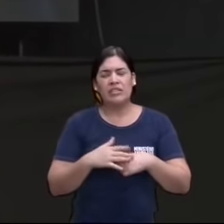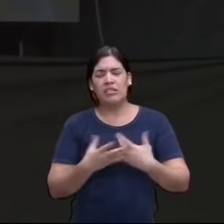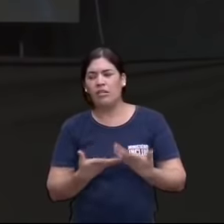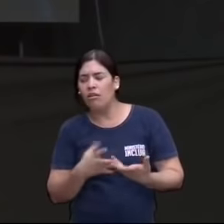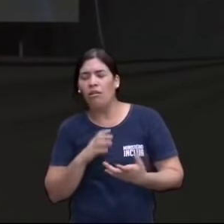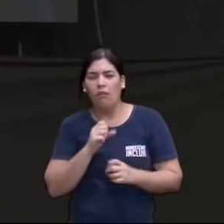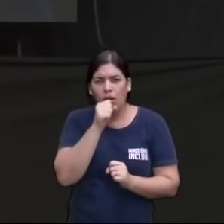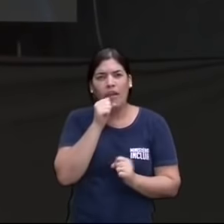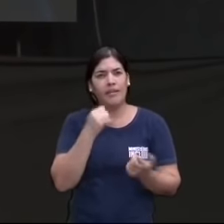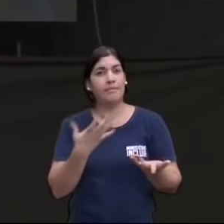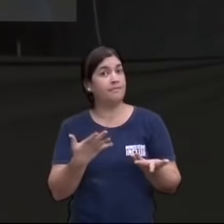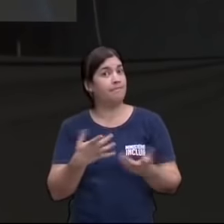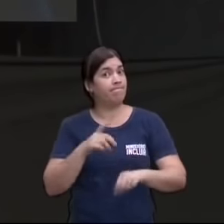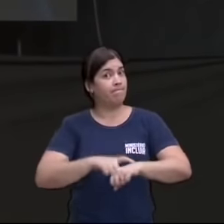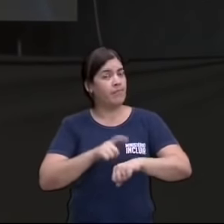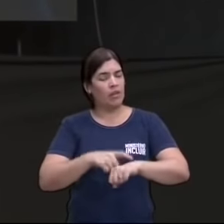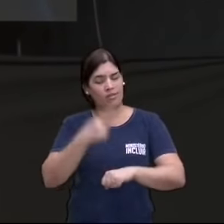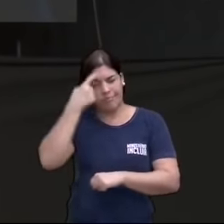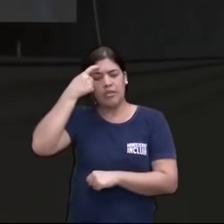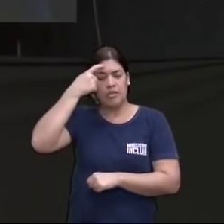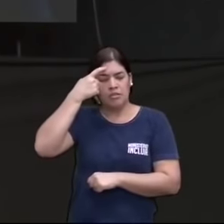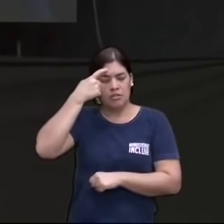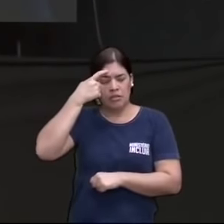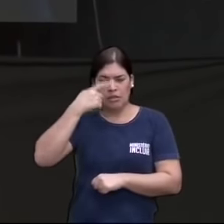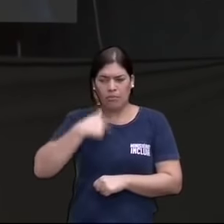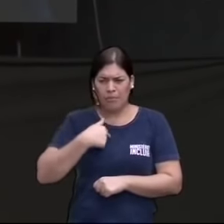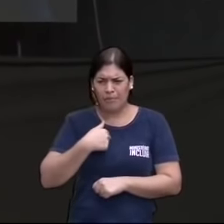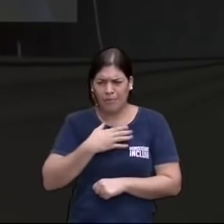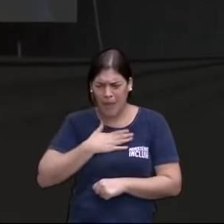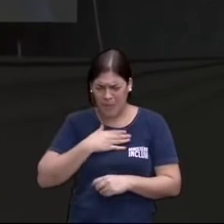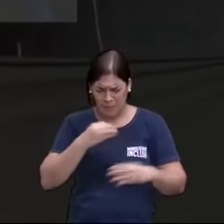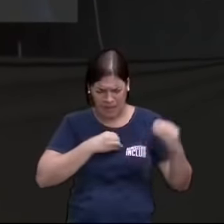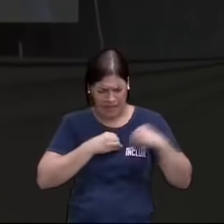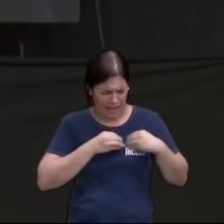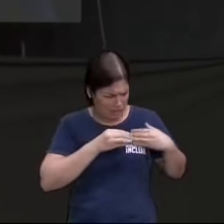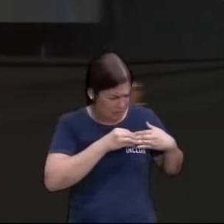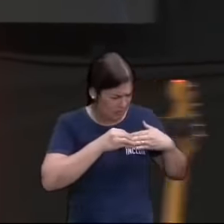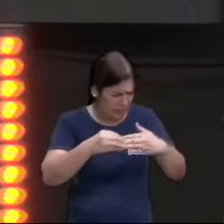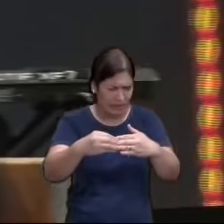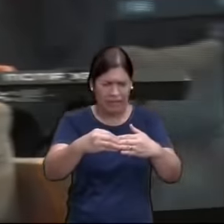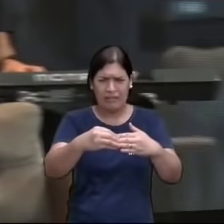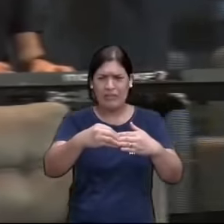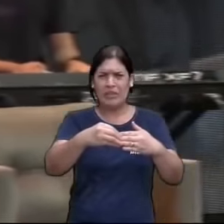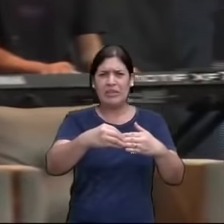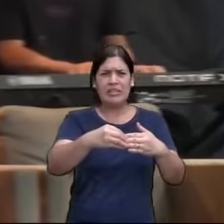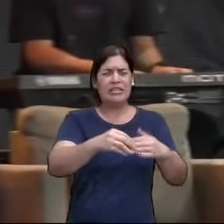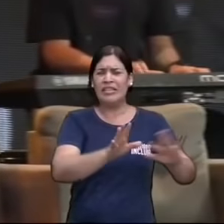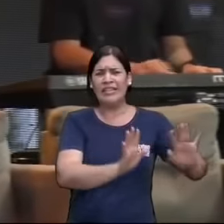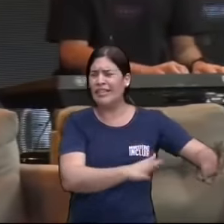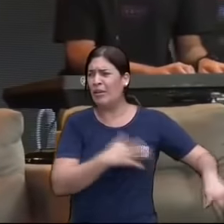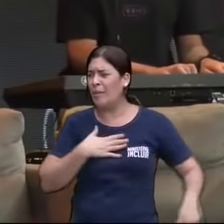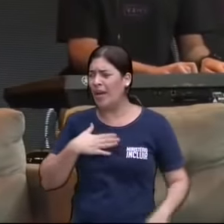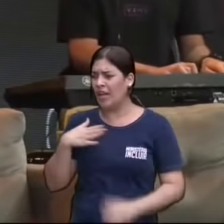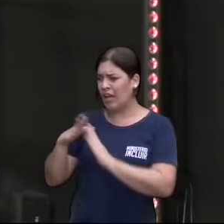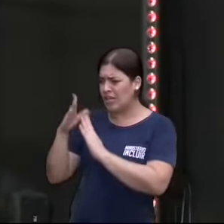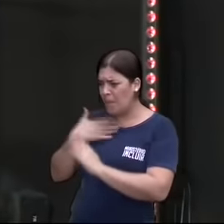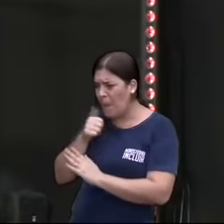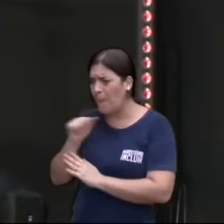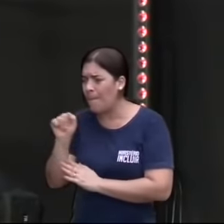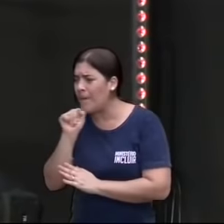É nessa hora que a ficha caiu. Ele falou: o meu pecado me levou para isso. Mas quem trabalha com meu pai tem comida,